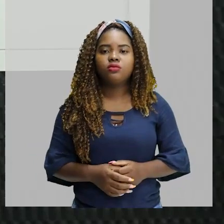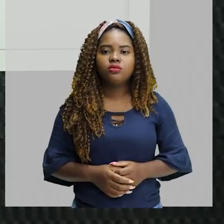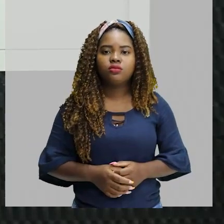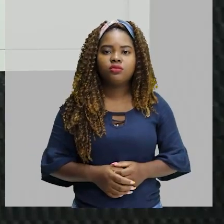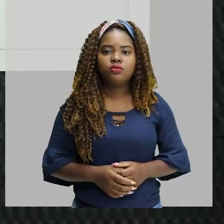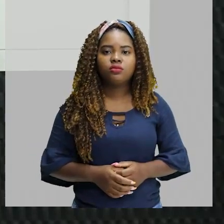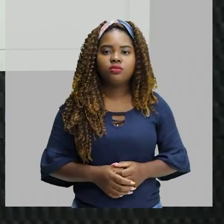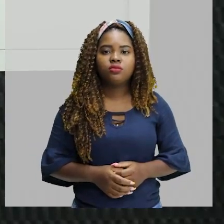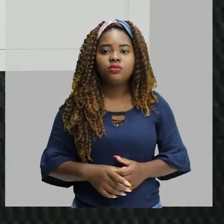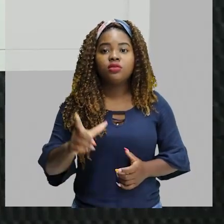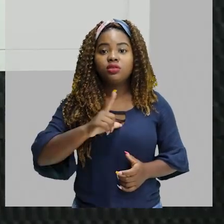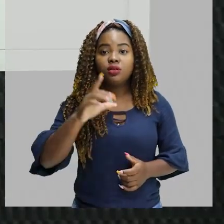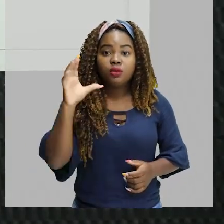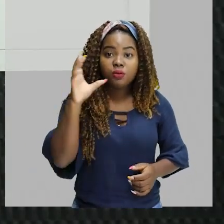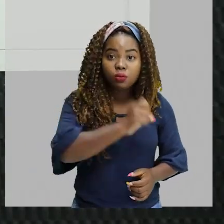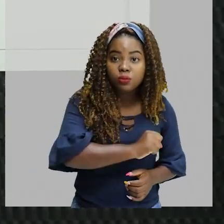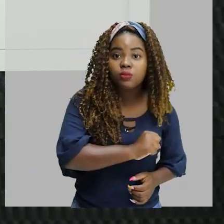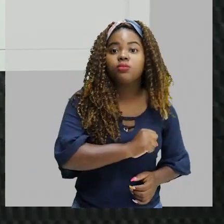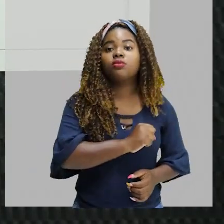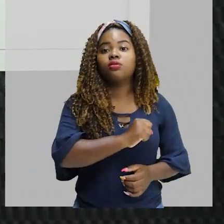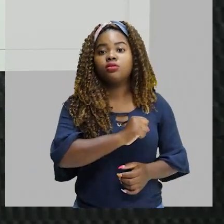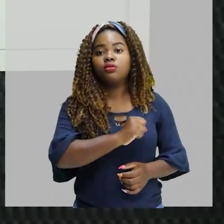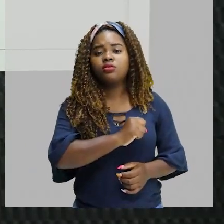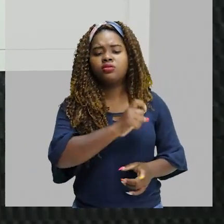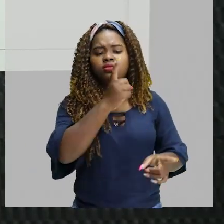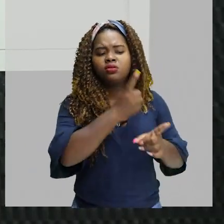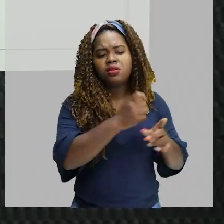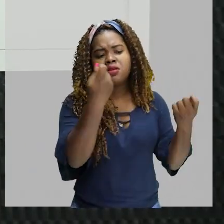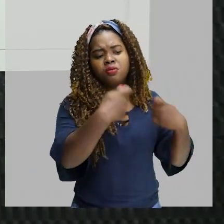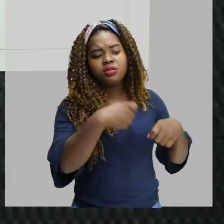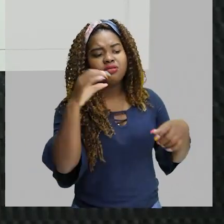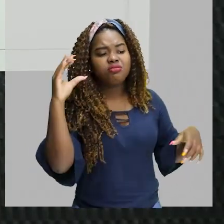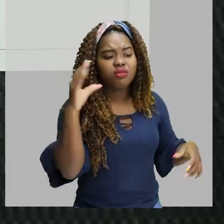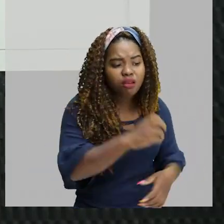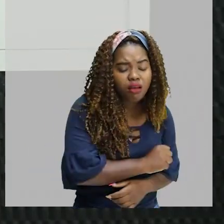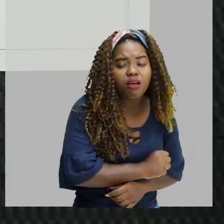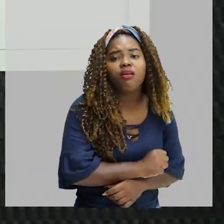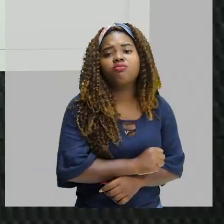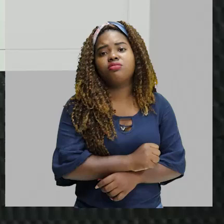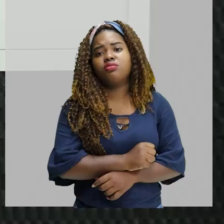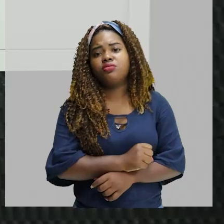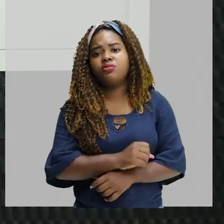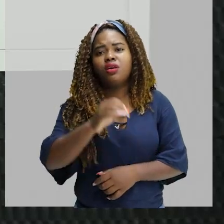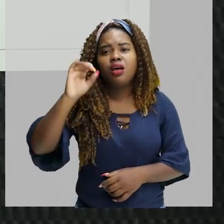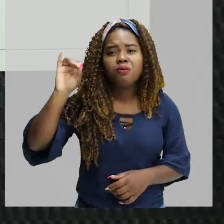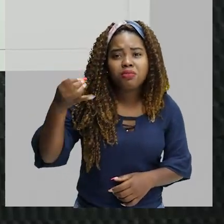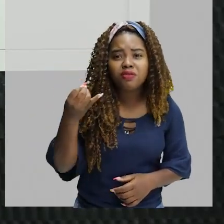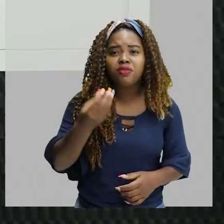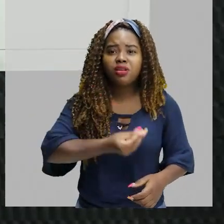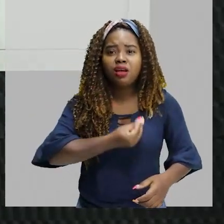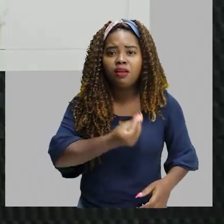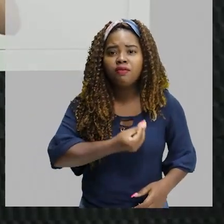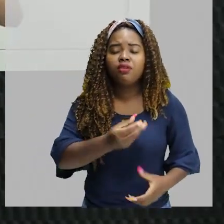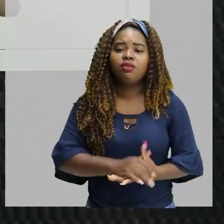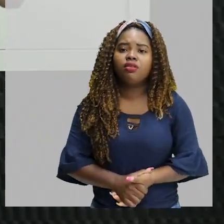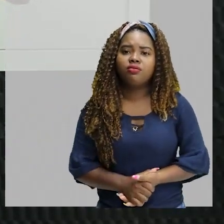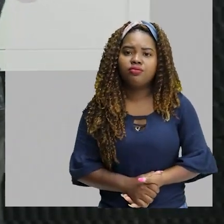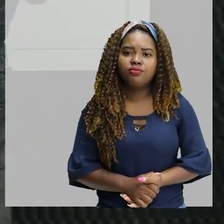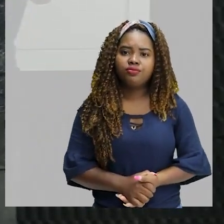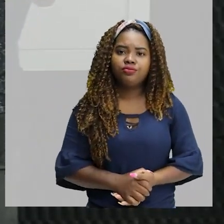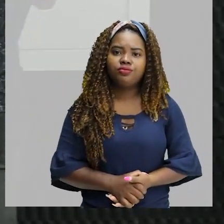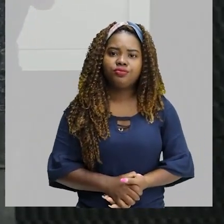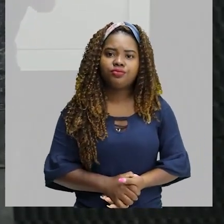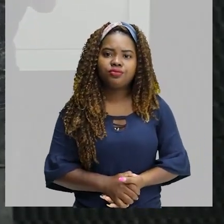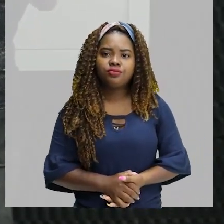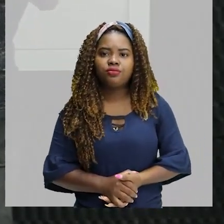tem pressa nisso. Ele descobre que é necessário uma pressa neste projeto de vida, nesta vida que ele quer